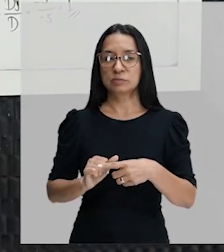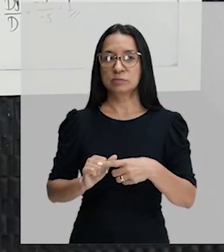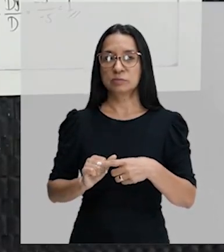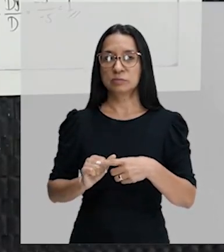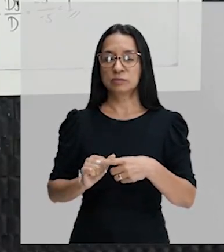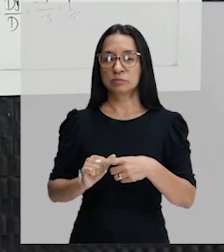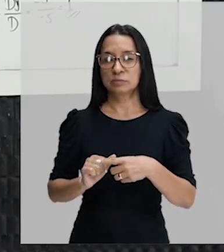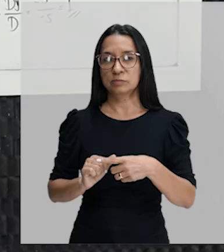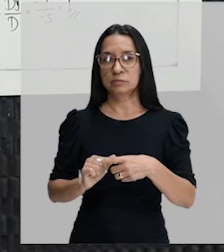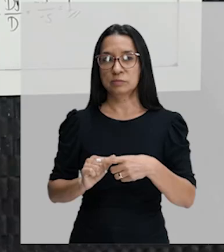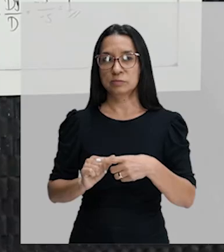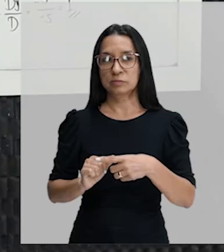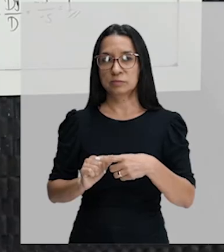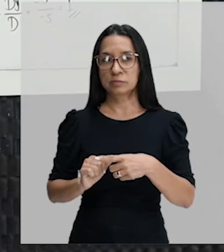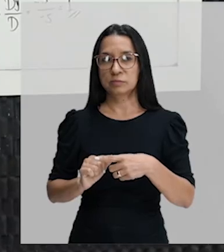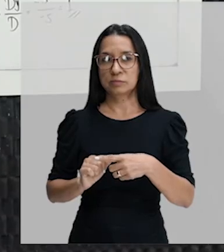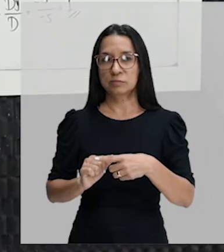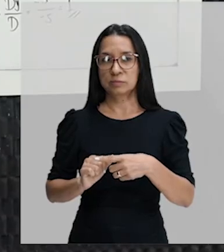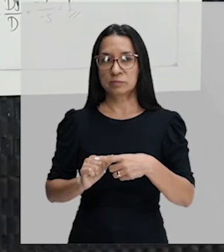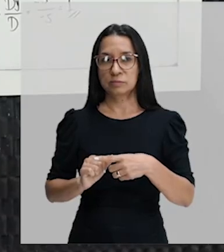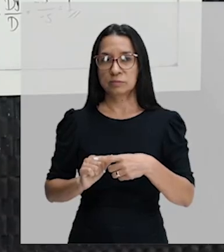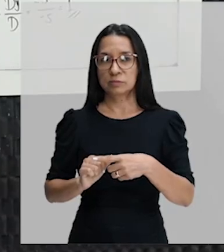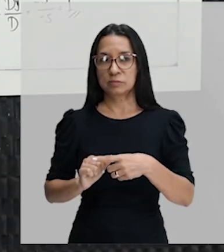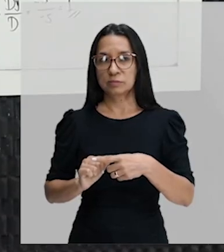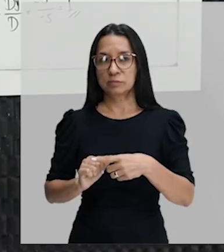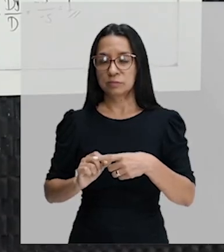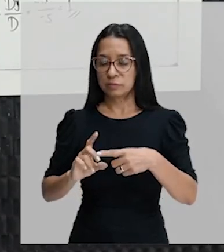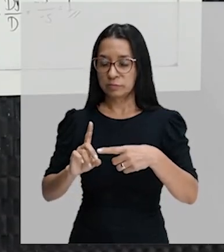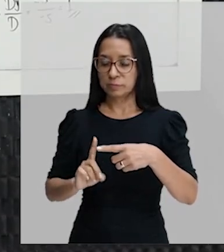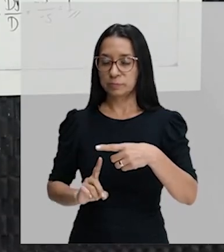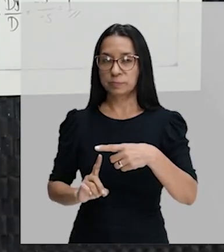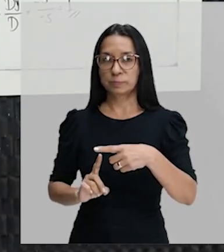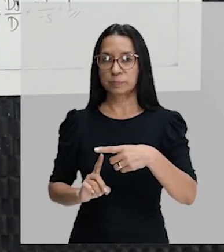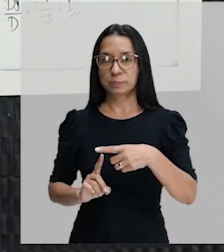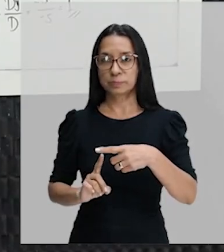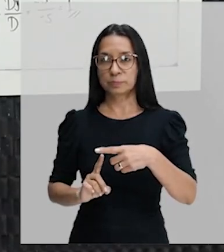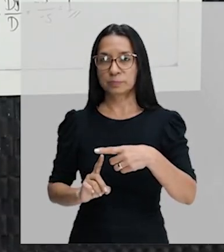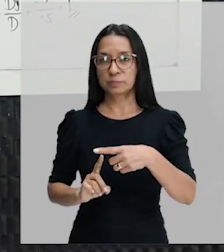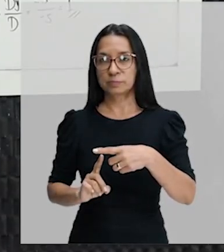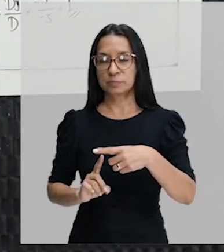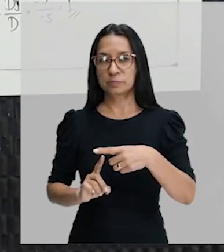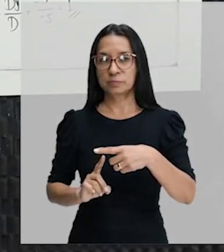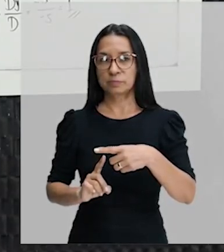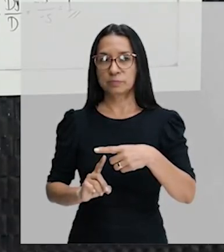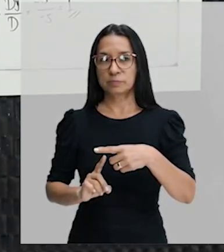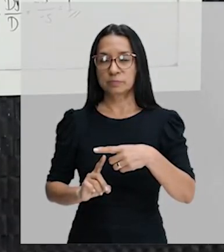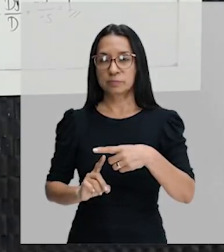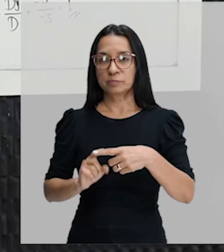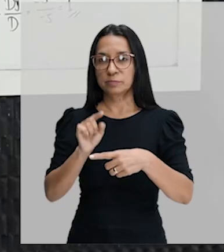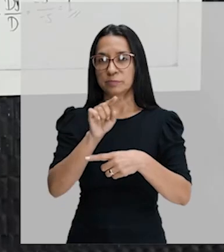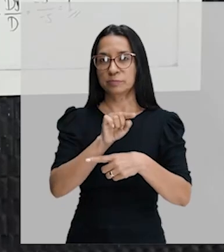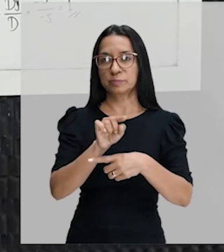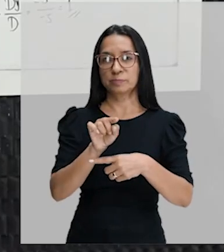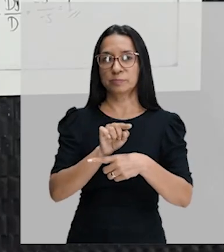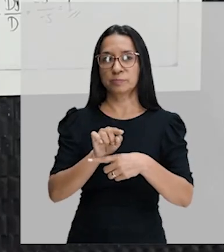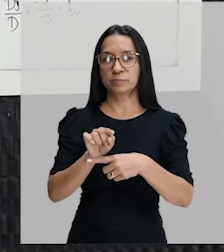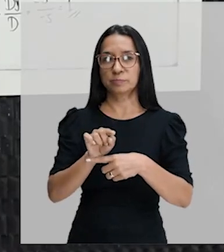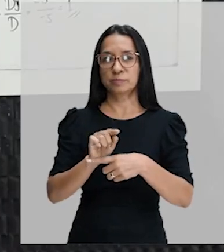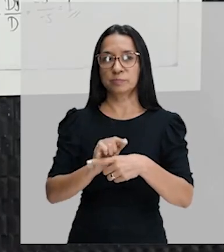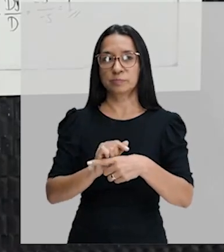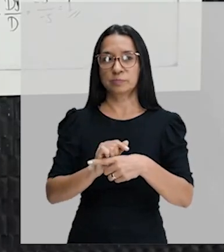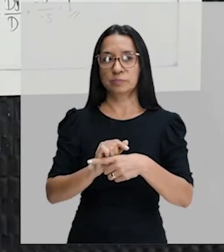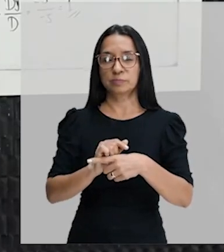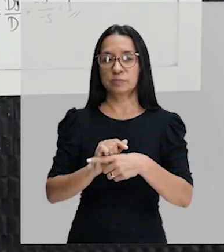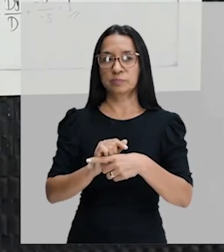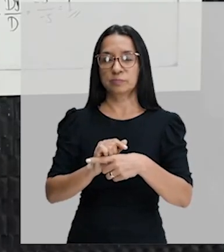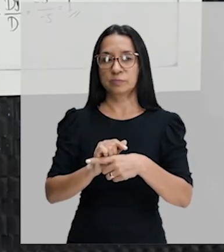v sobre o determinante da matriz incompleta. Certo? Esse z